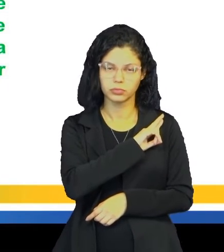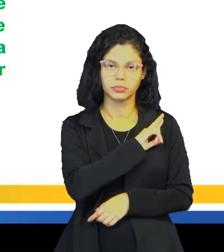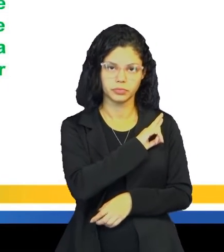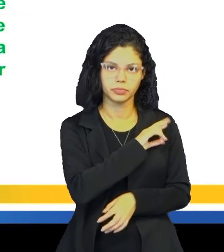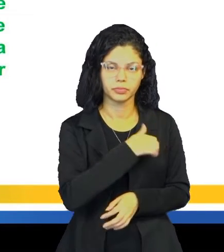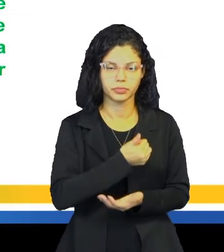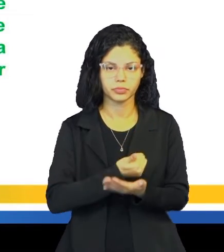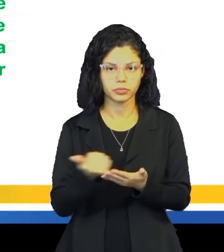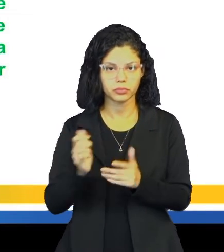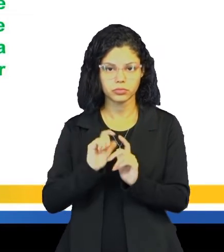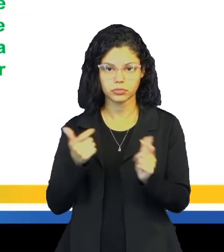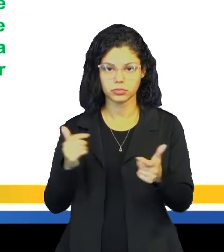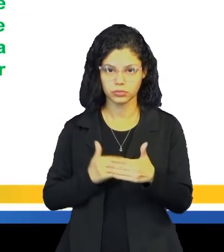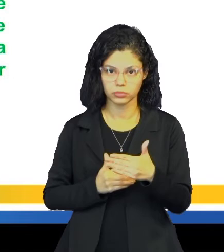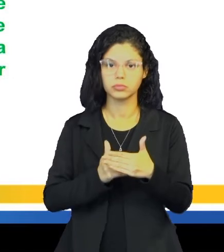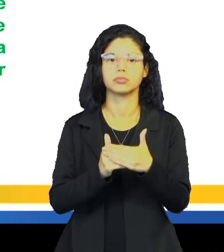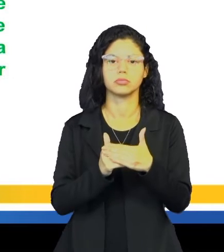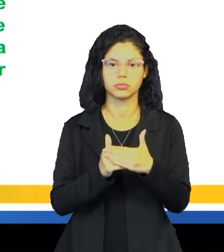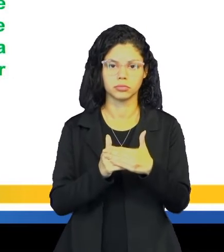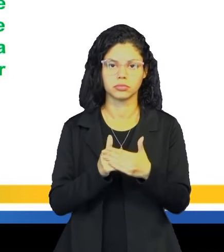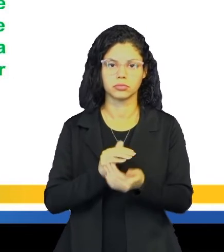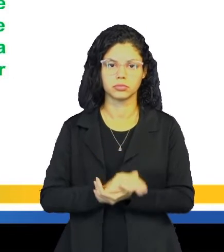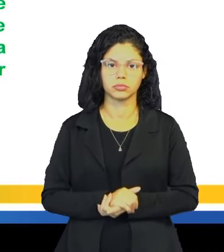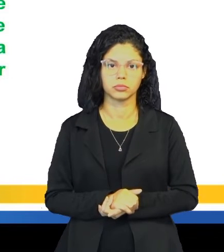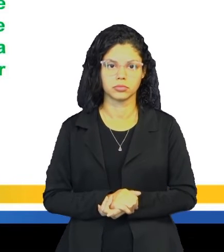por uma ação de grande impacto, né.